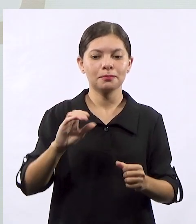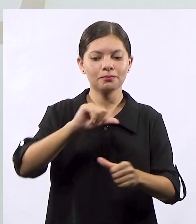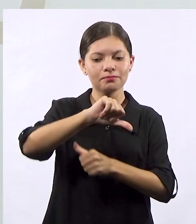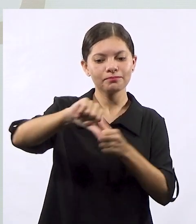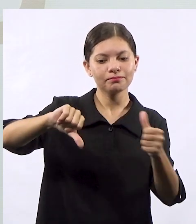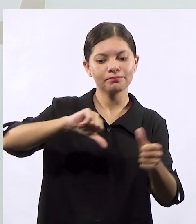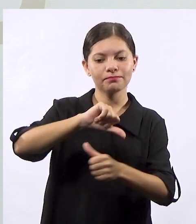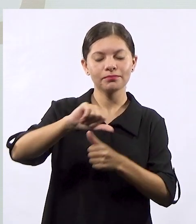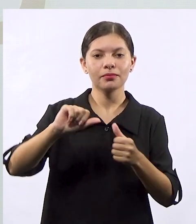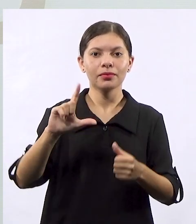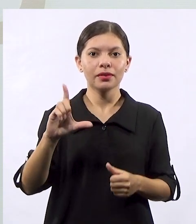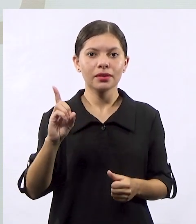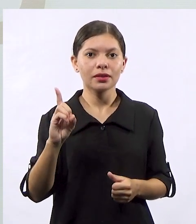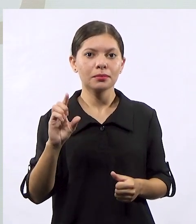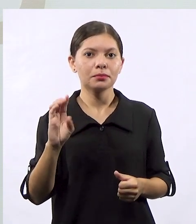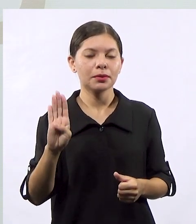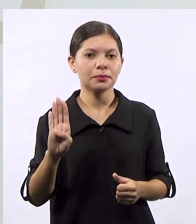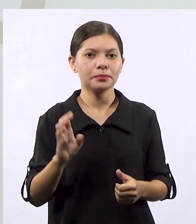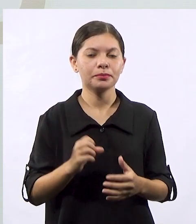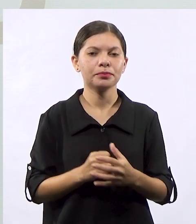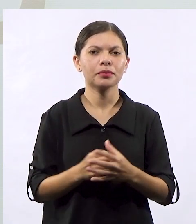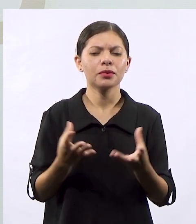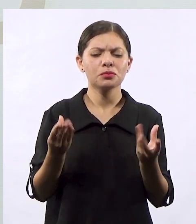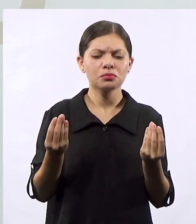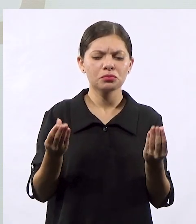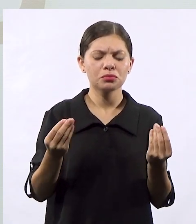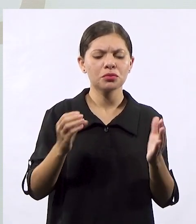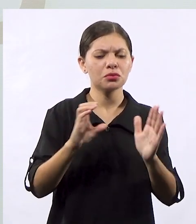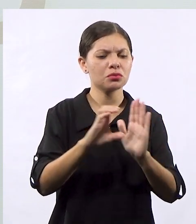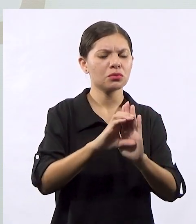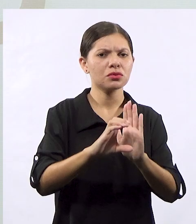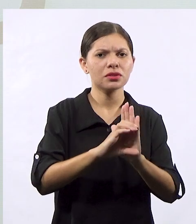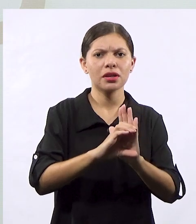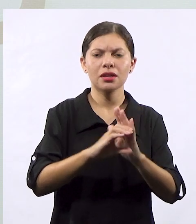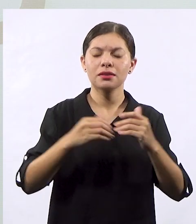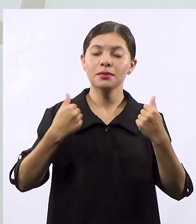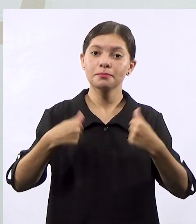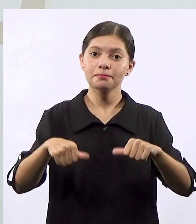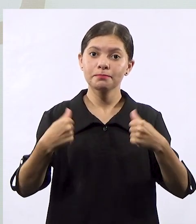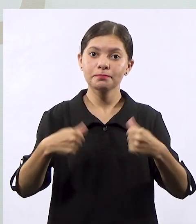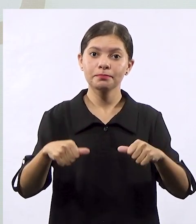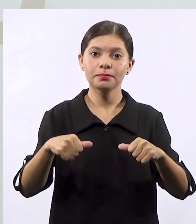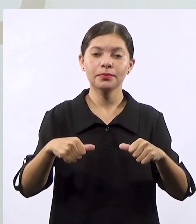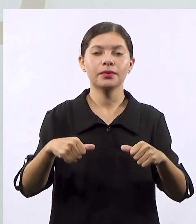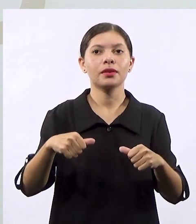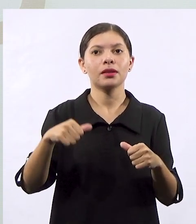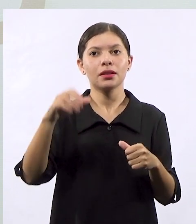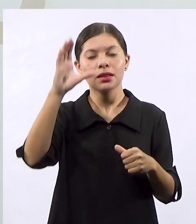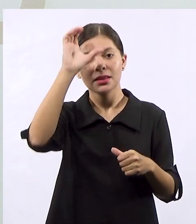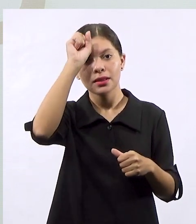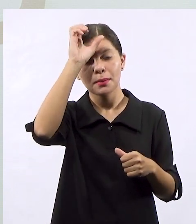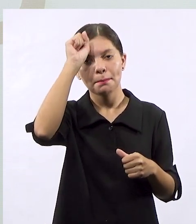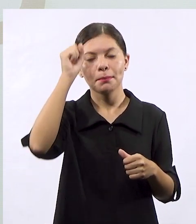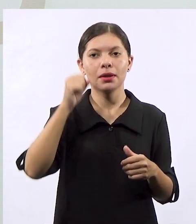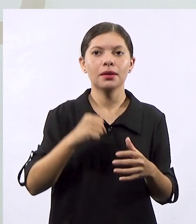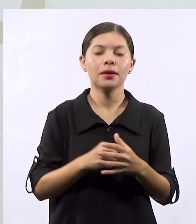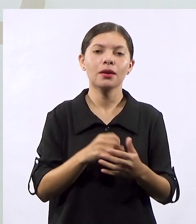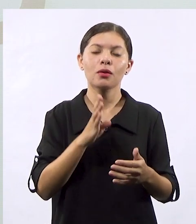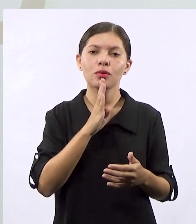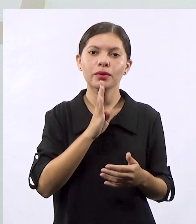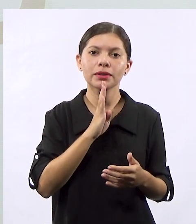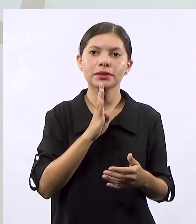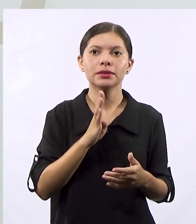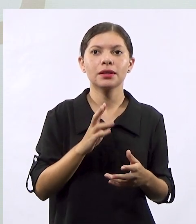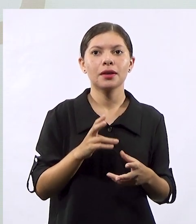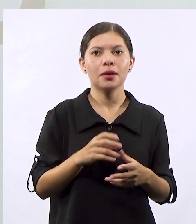alteram a LDB. Então, a gente tem muitos conceitos que são necessários saber e conhecer